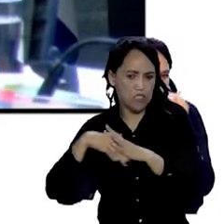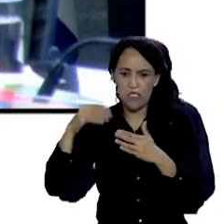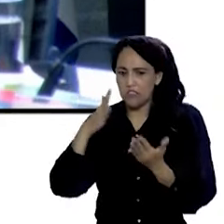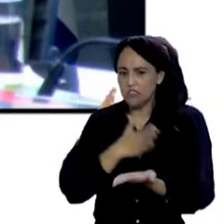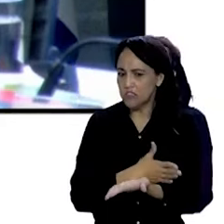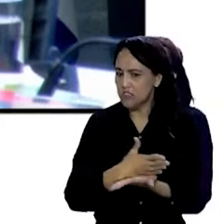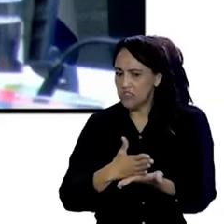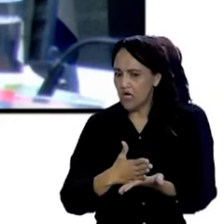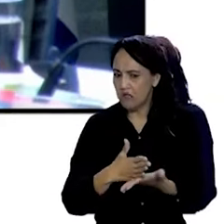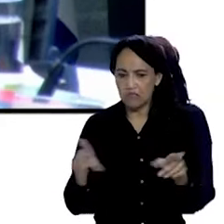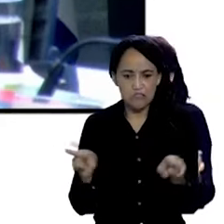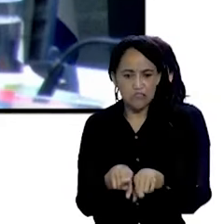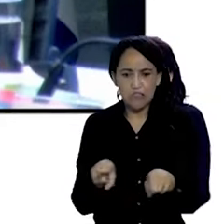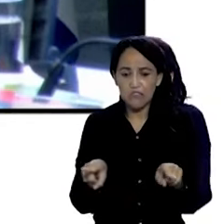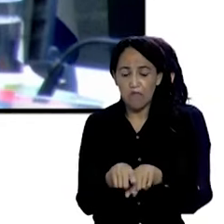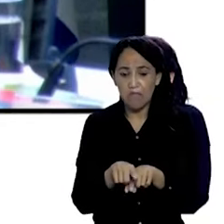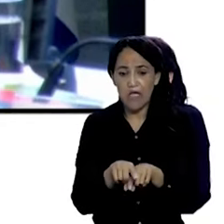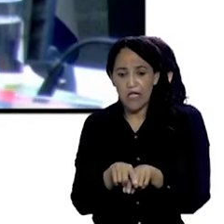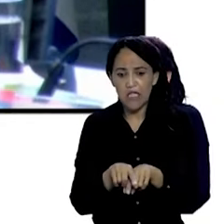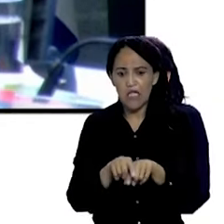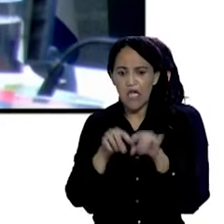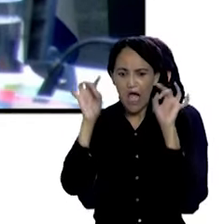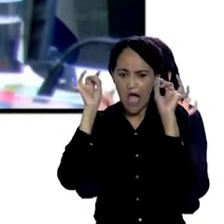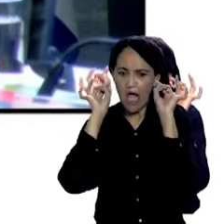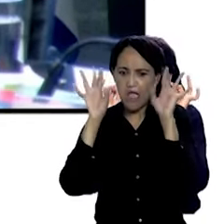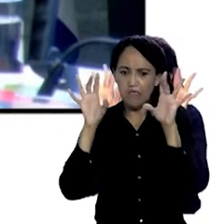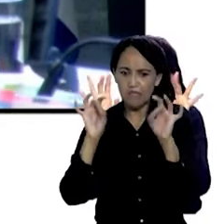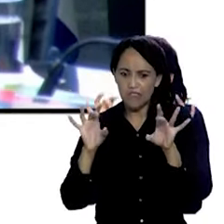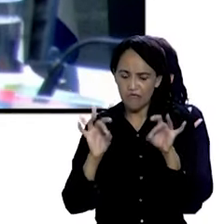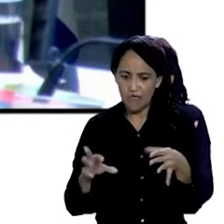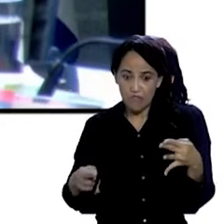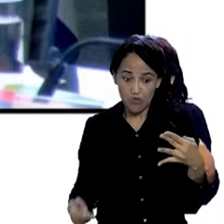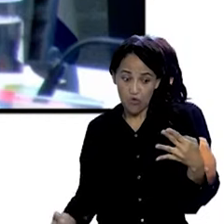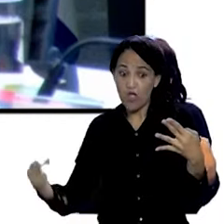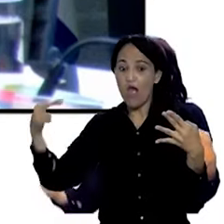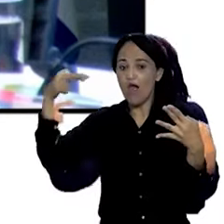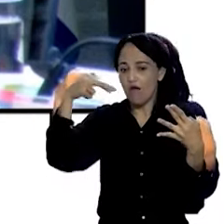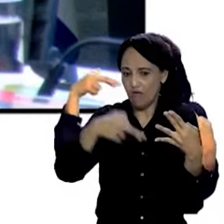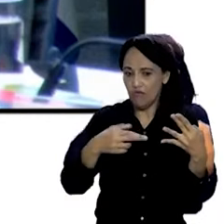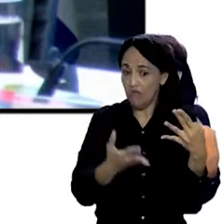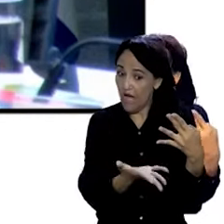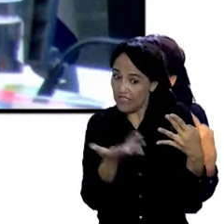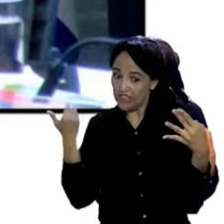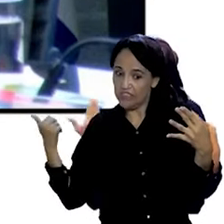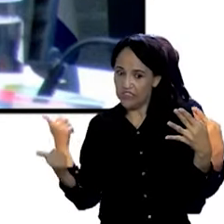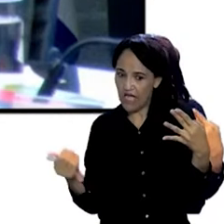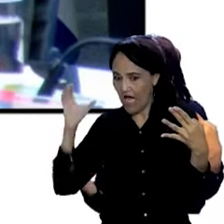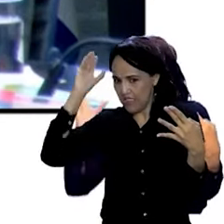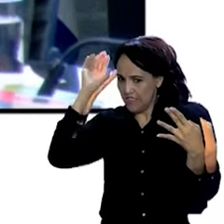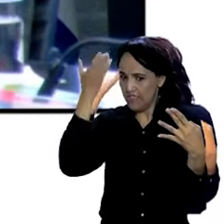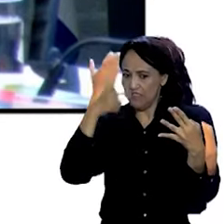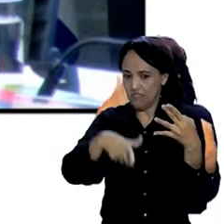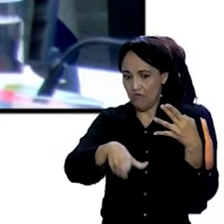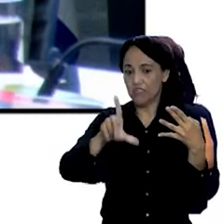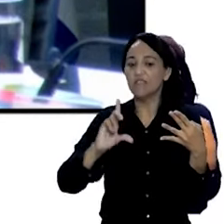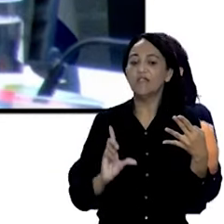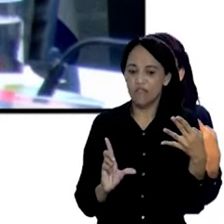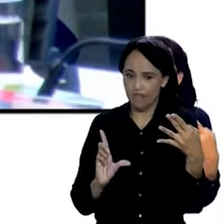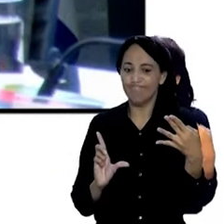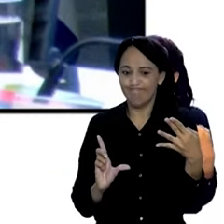também exclusivamente os recursos de cassação que não constituem de forma alguma uma terceira